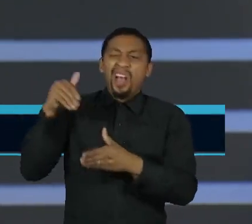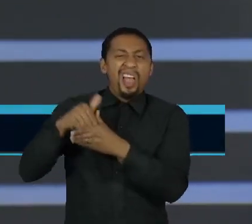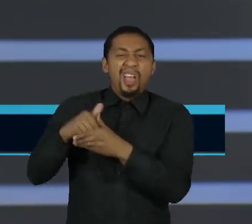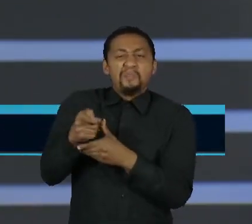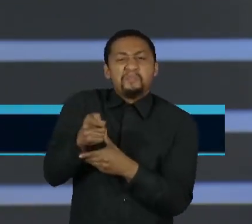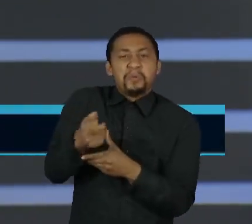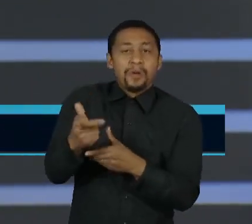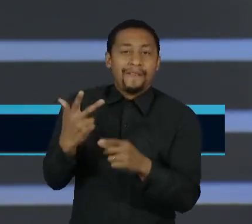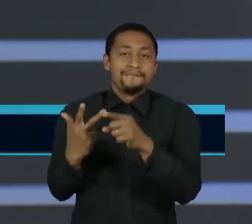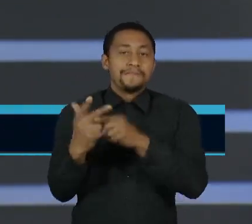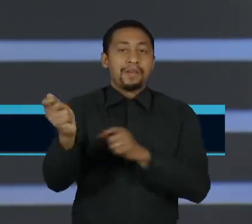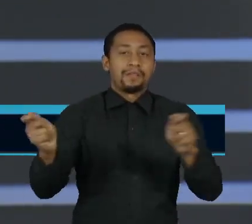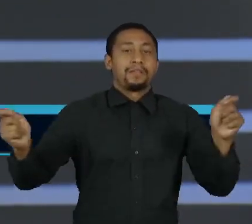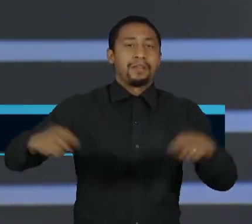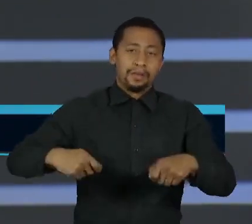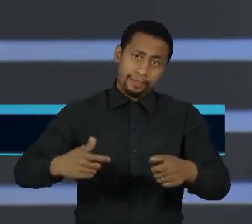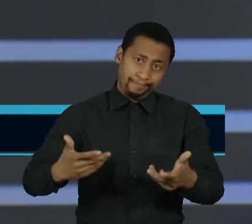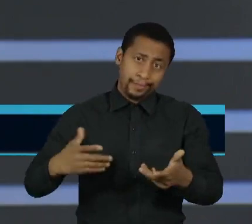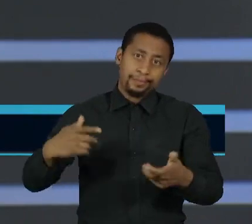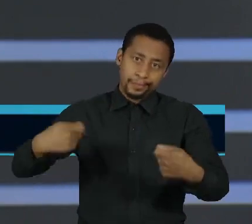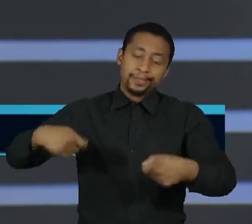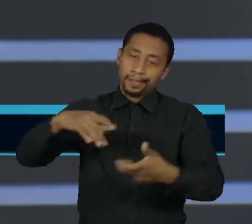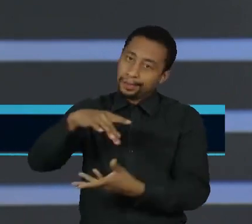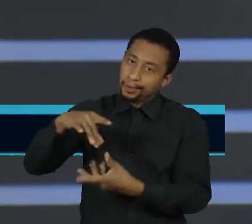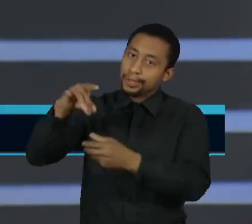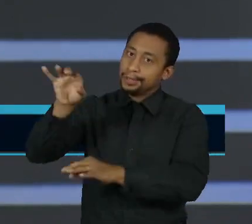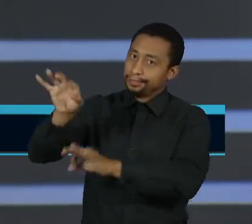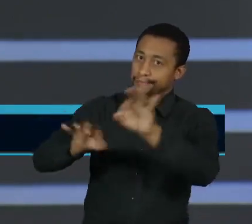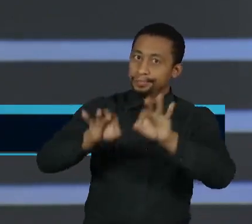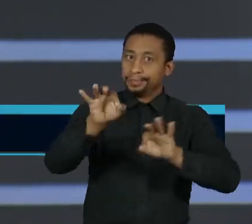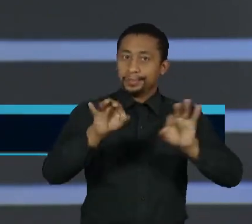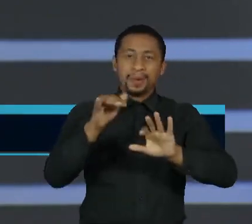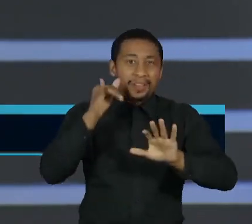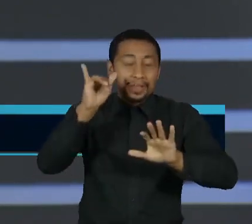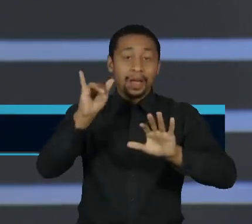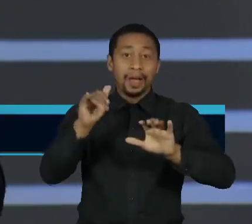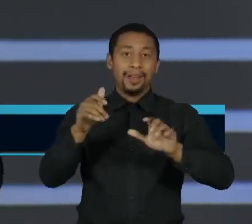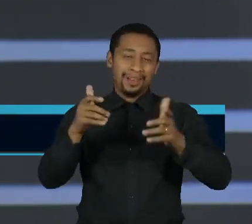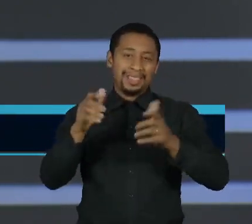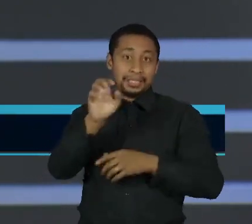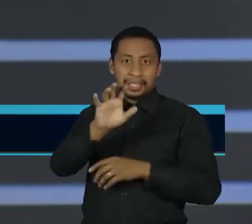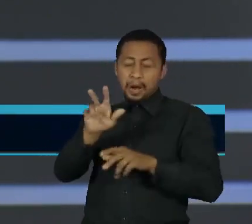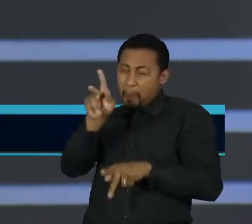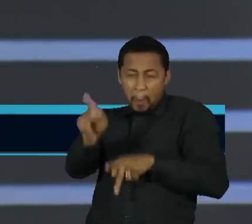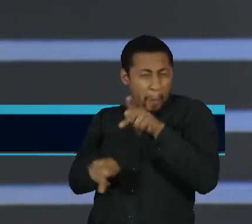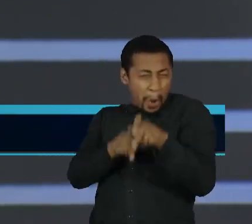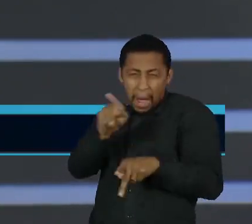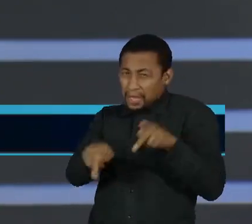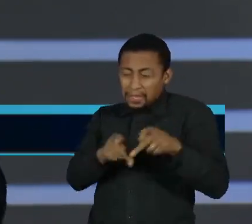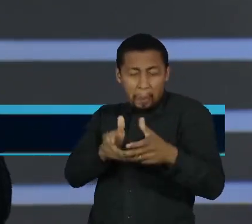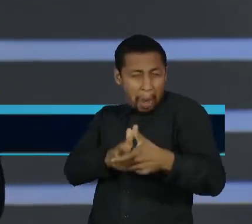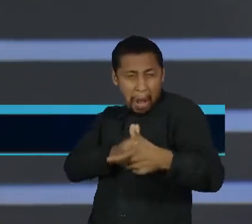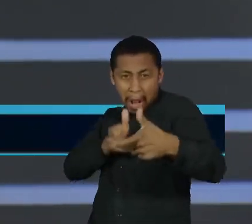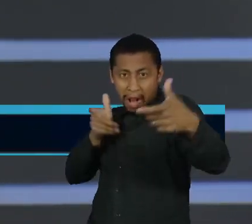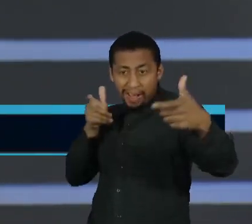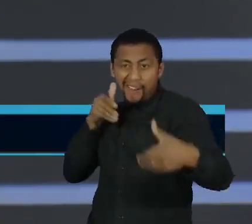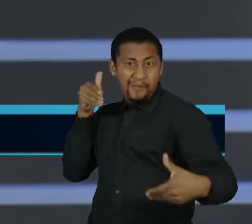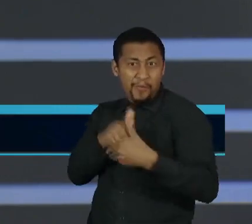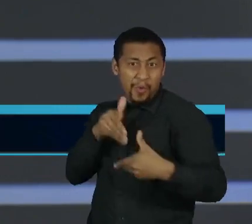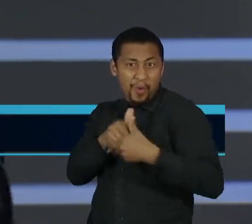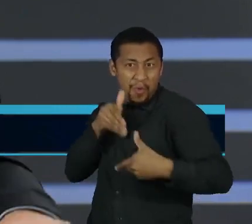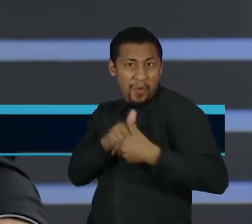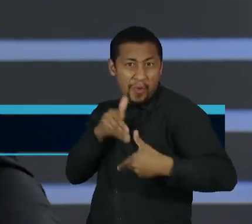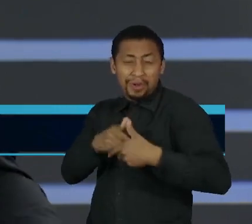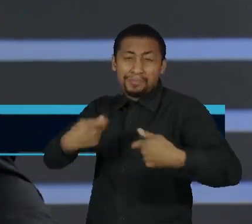mais difíceis numa democracia com numa região mais densa. E isso é um outro enrosco que vai ter que ser discutido. Vai ser discutido